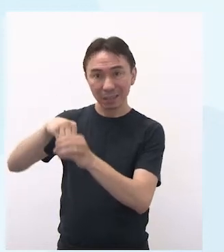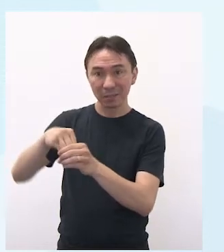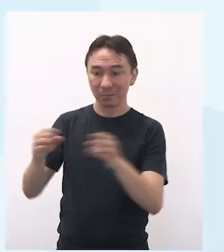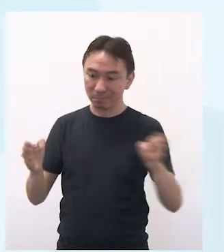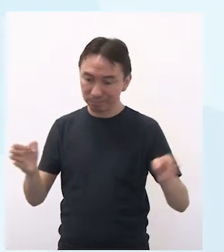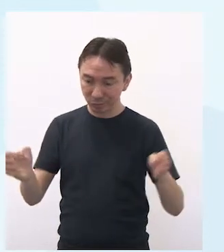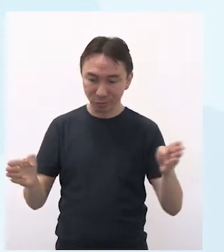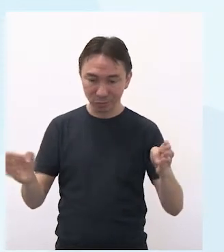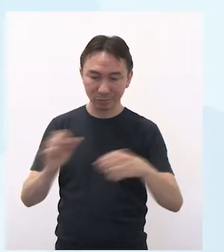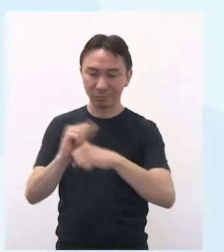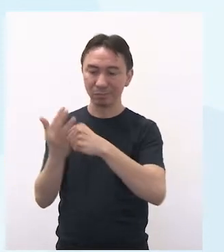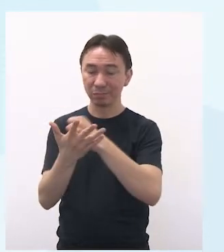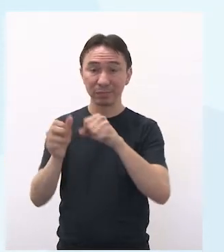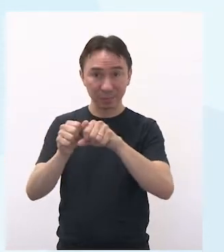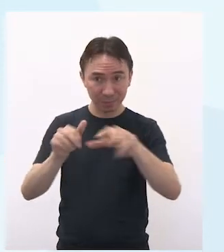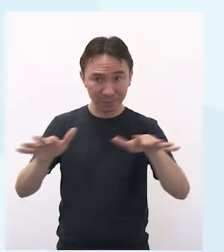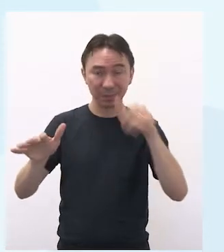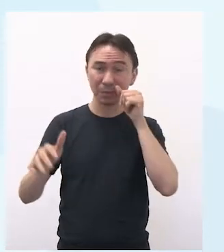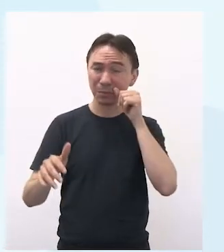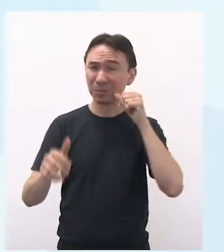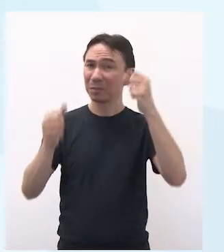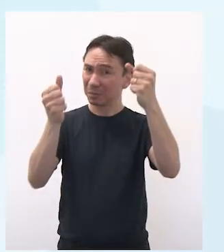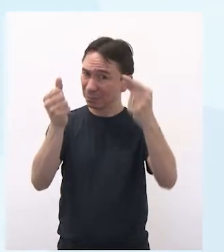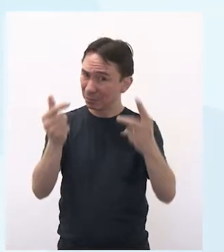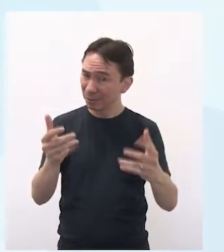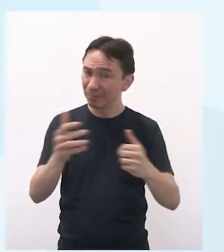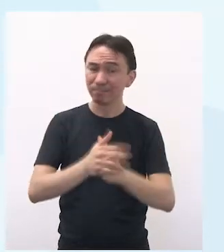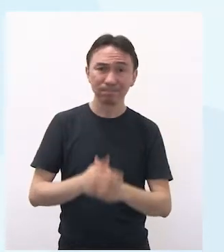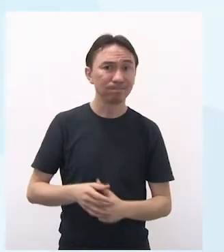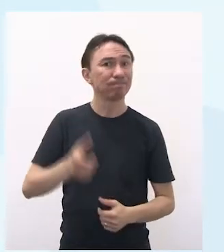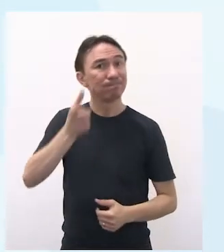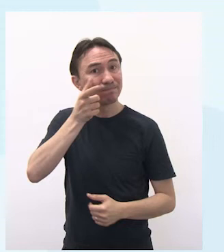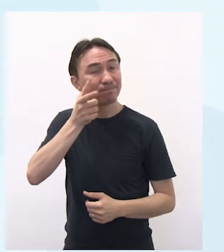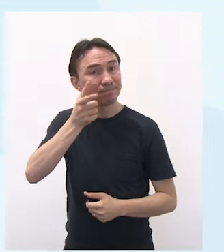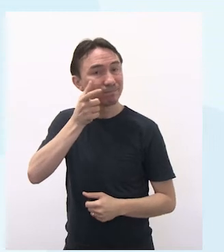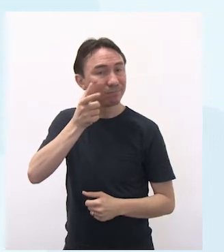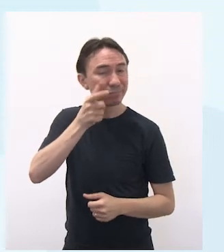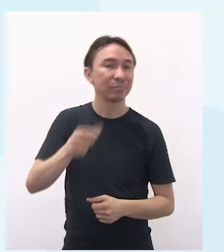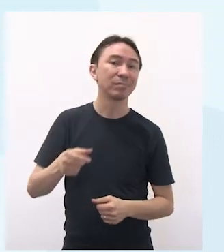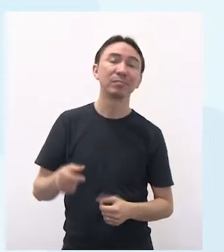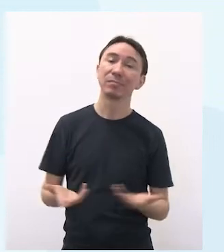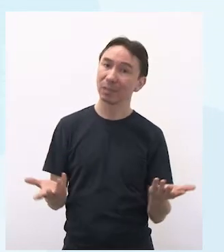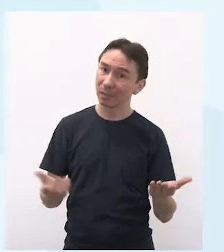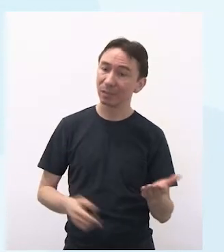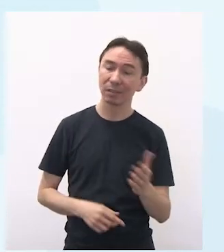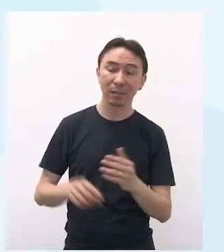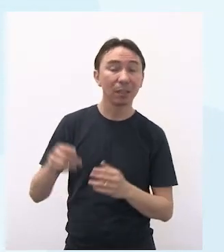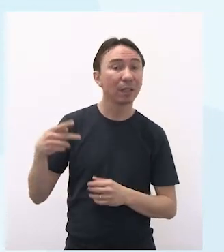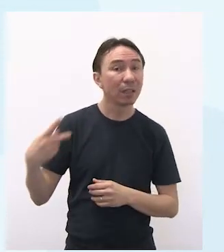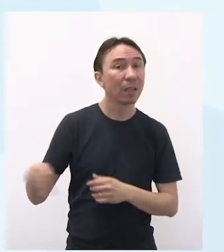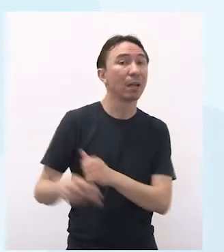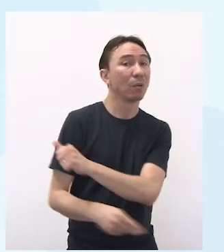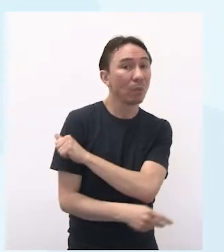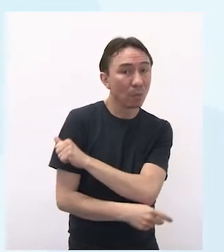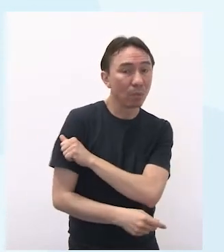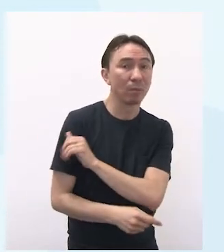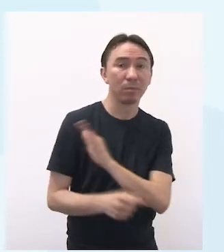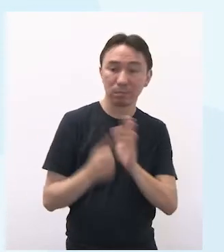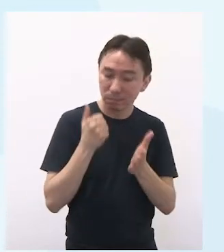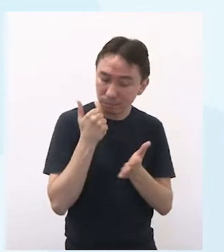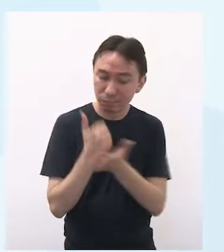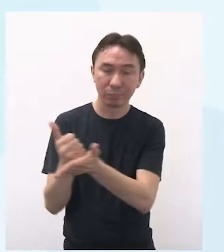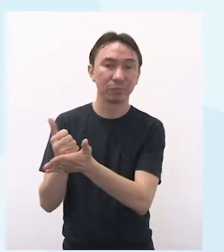e fluxo. Muito interessante esse vídeo, para que possamos também apoiá-los no momento que vocês